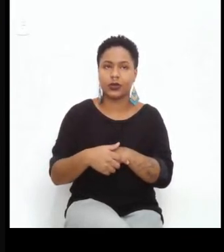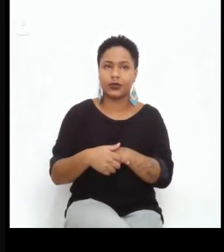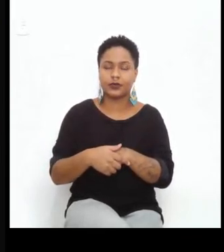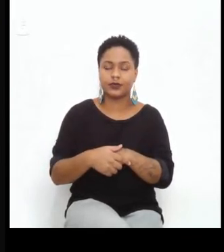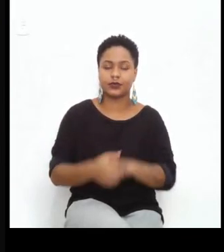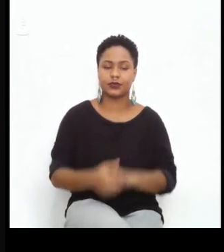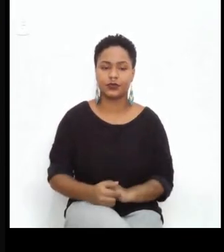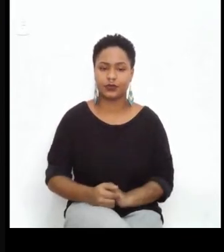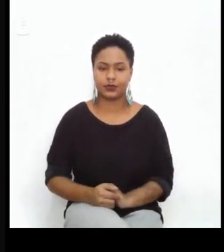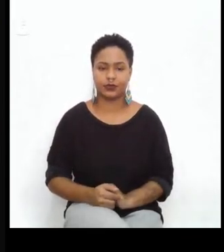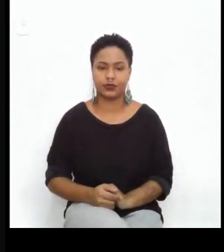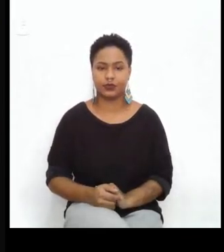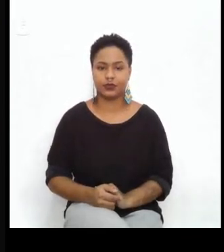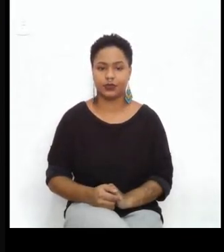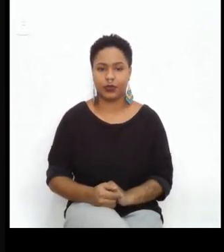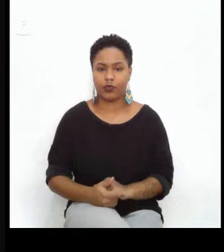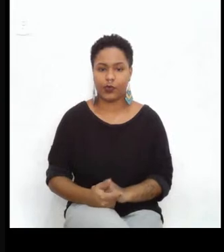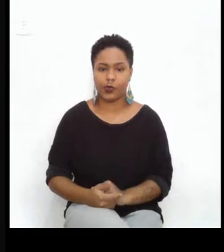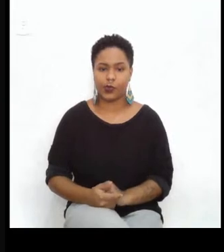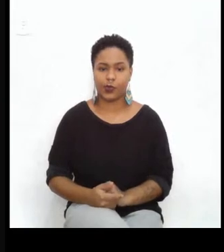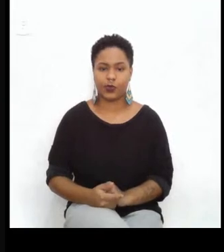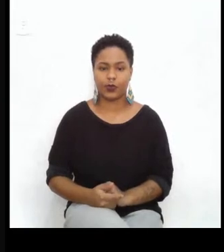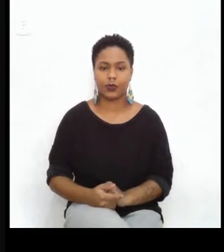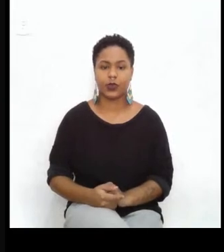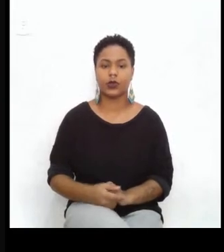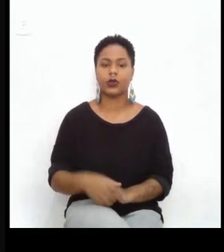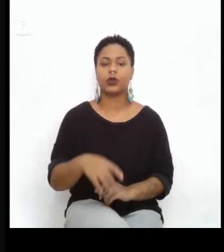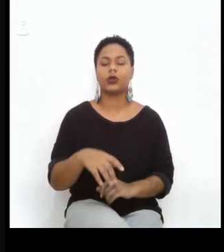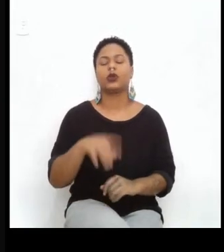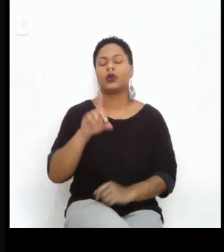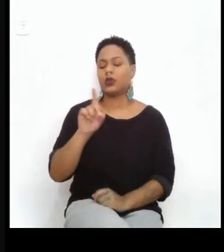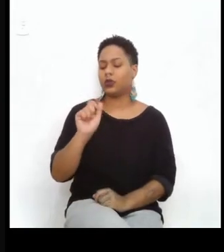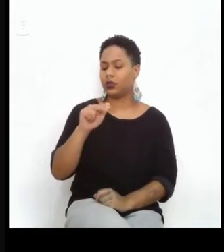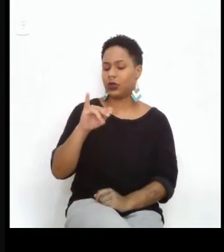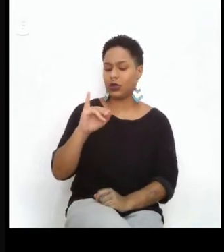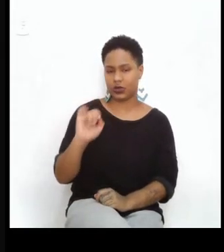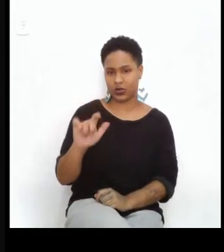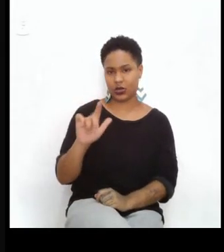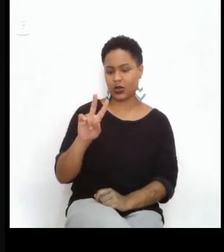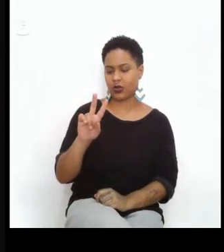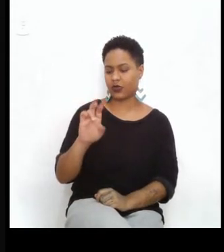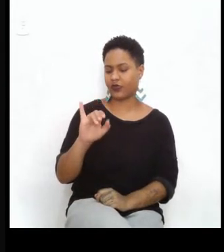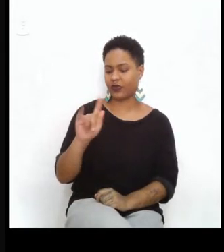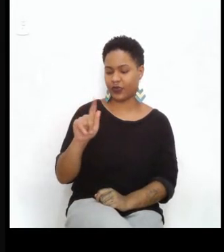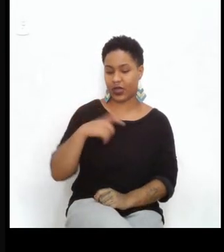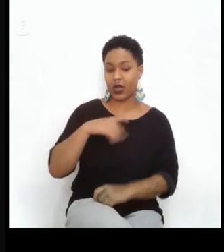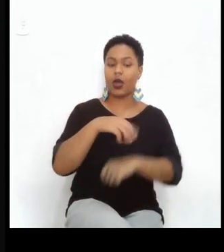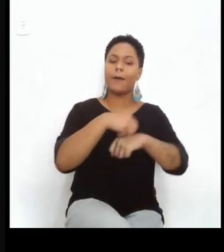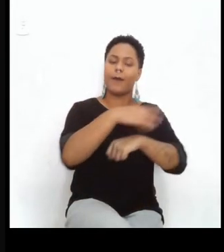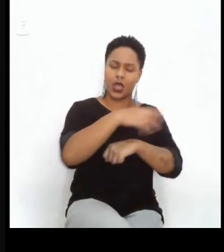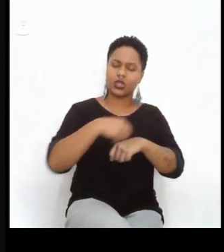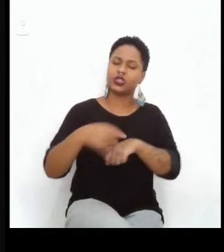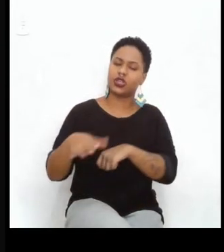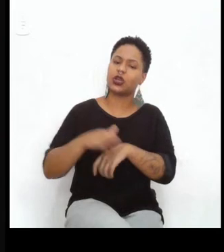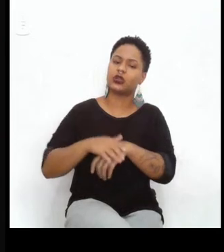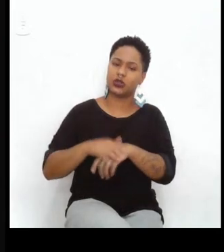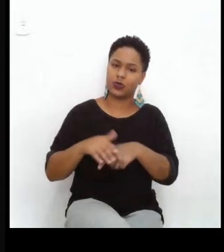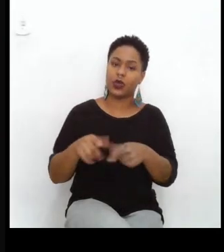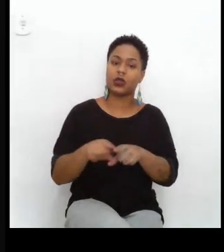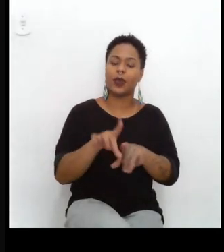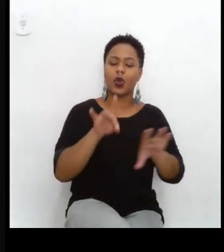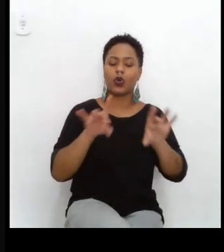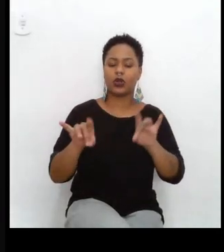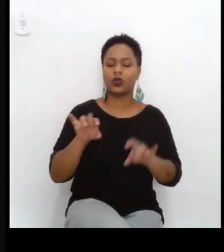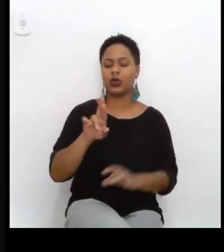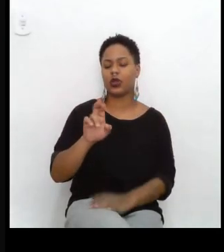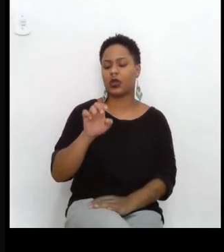por essas oficinas por Daniel Veiga essa escrevivência também com curadoria da Renault Palio a gente teve uma